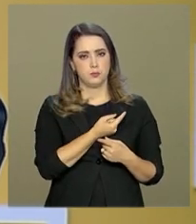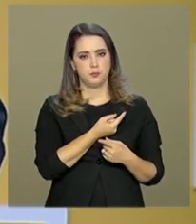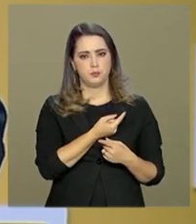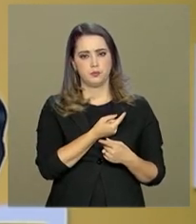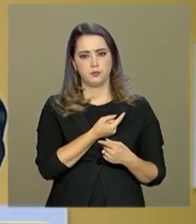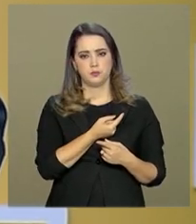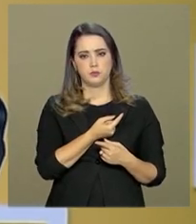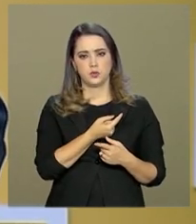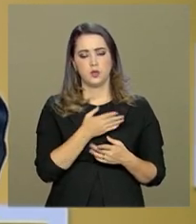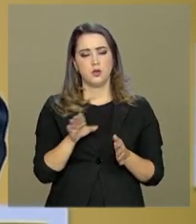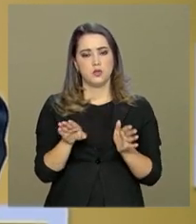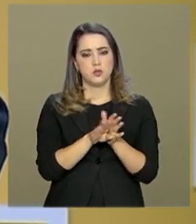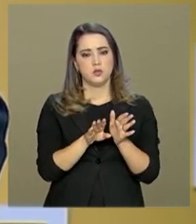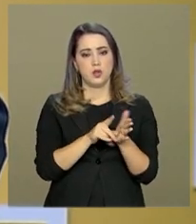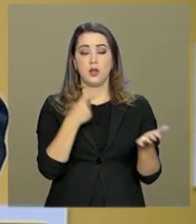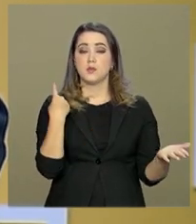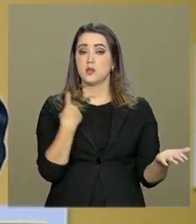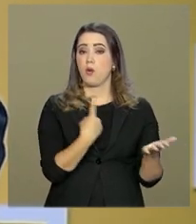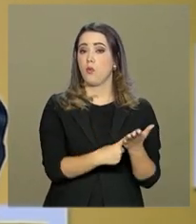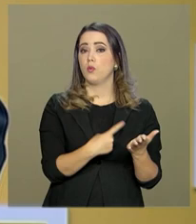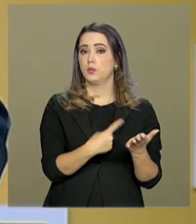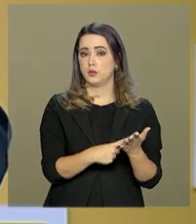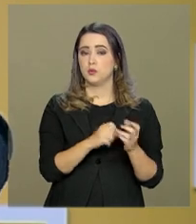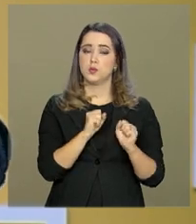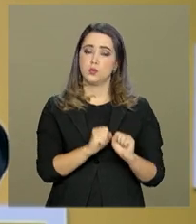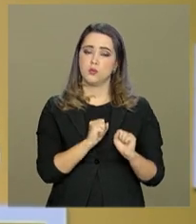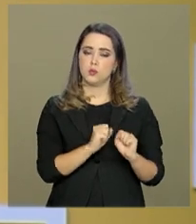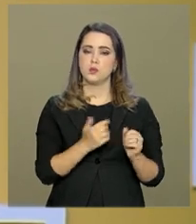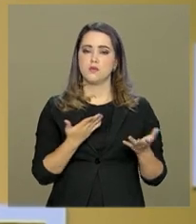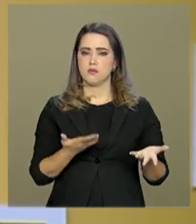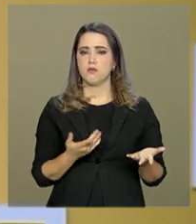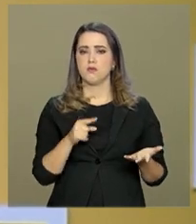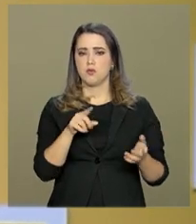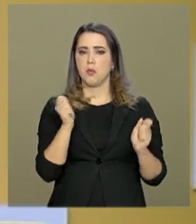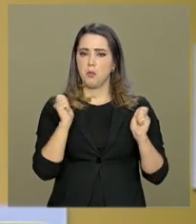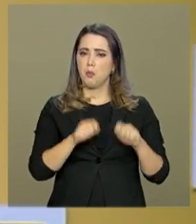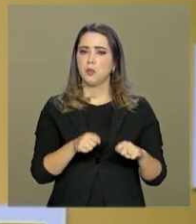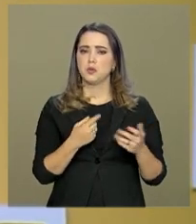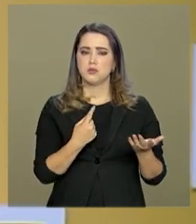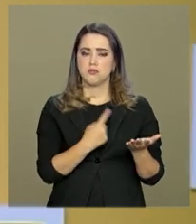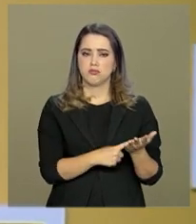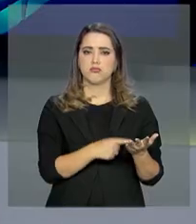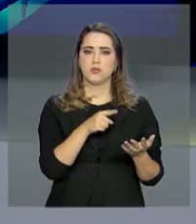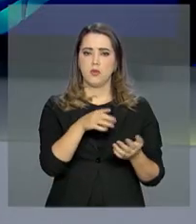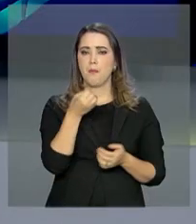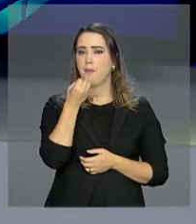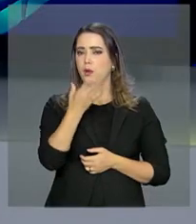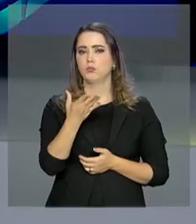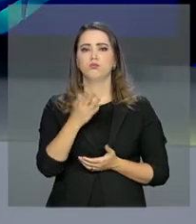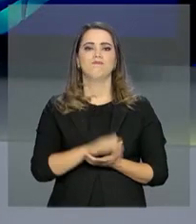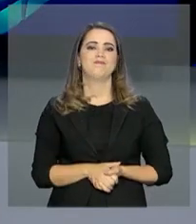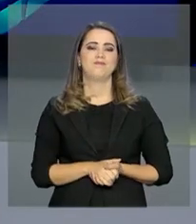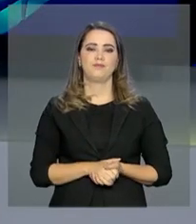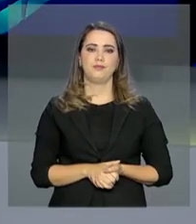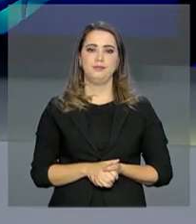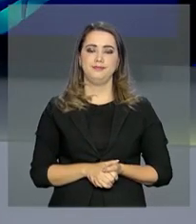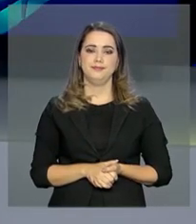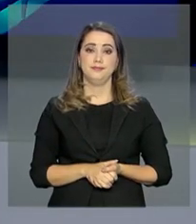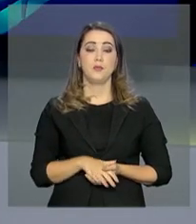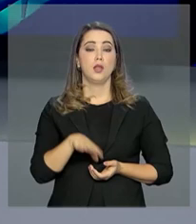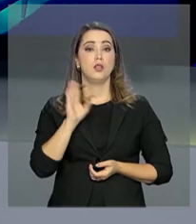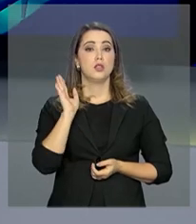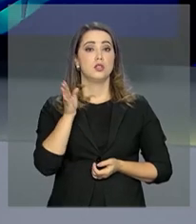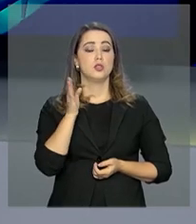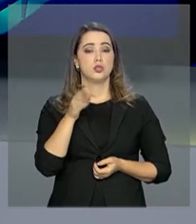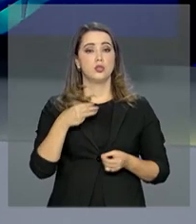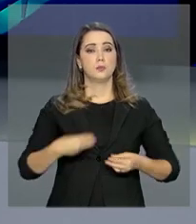chegarmos a um acordo daquilo foi possível e foi o que foi possível o presidente foi muito bom já o ministro da fazenda